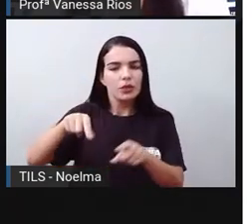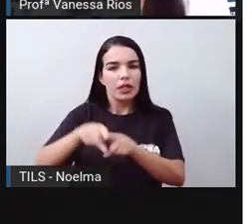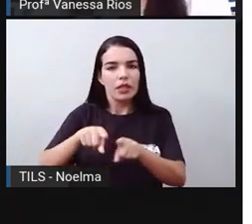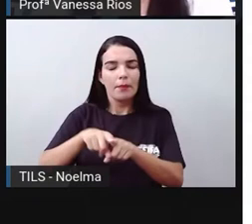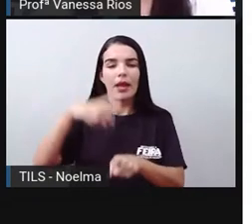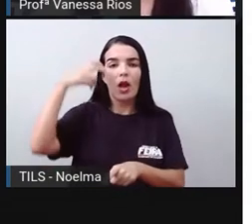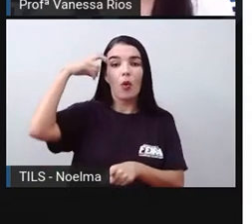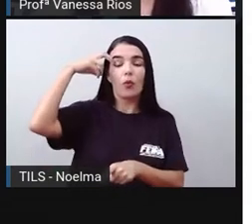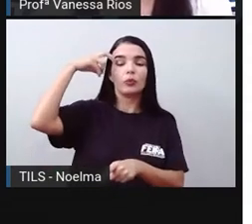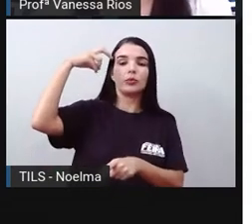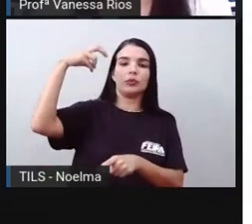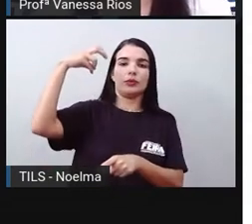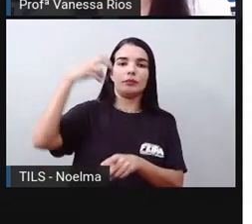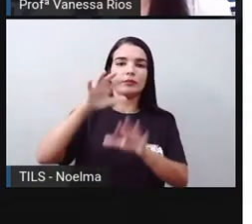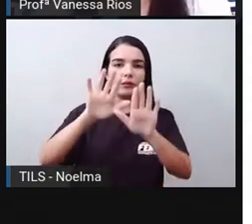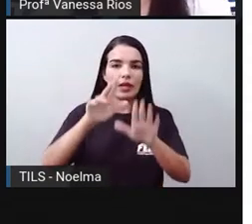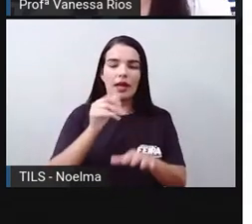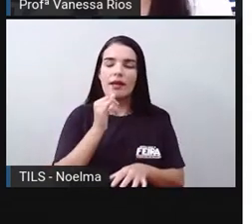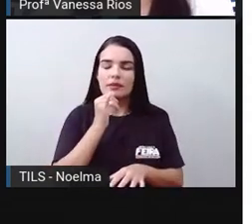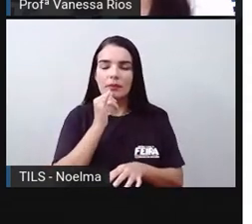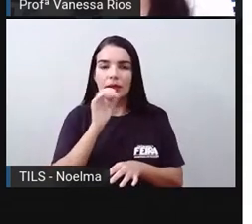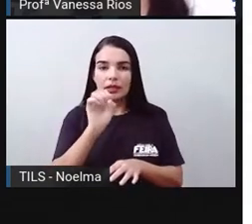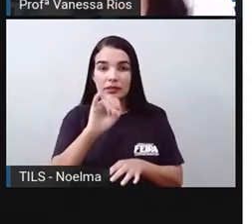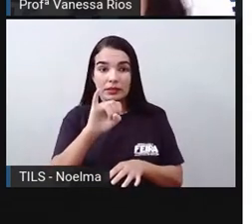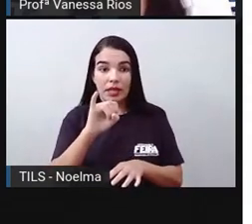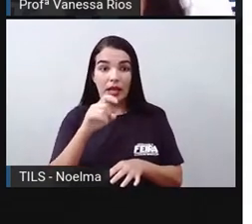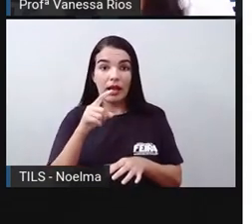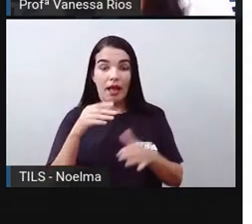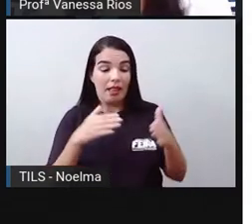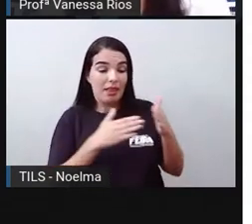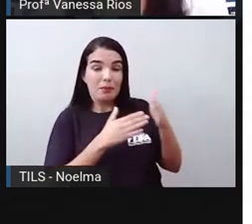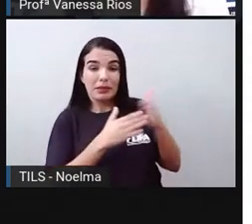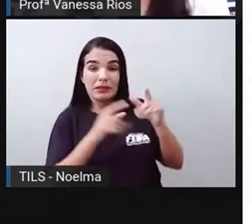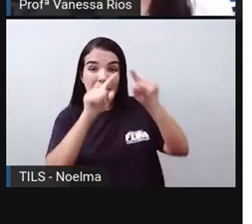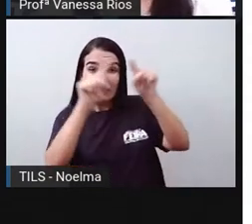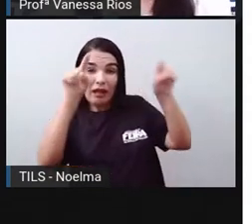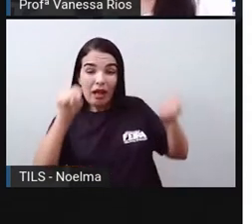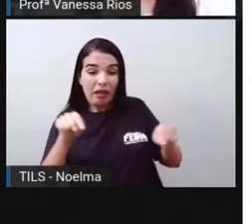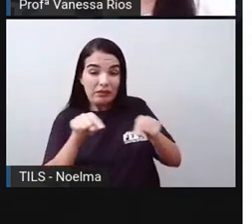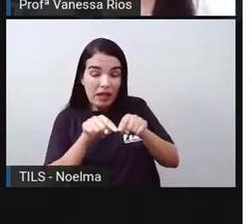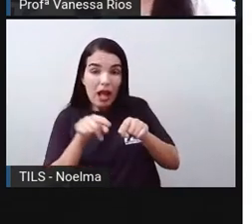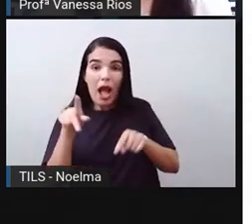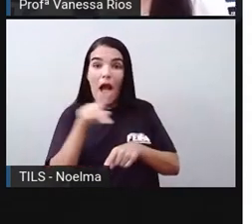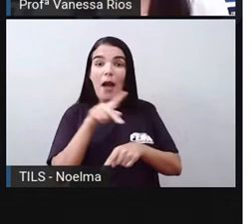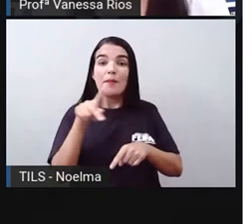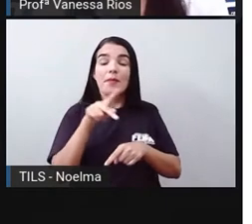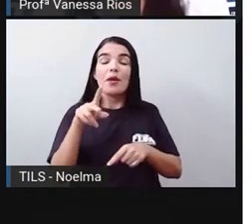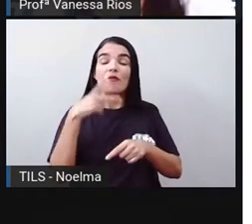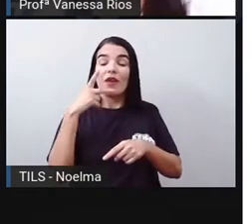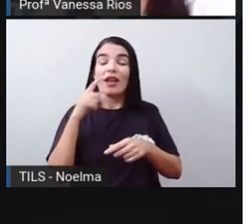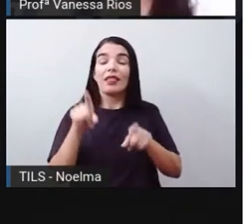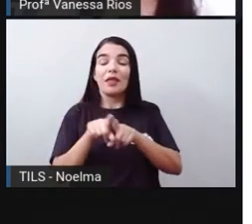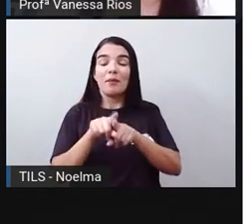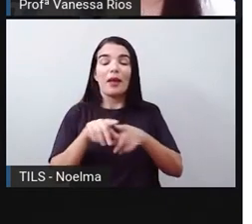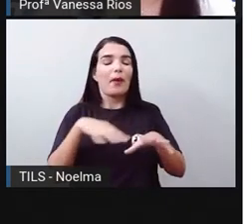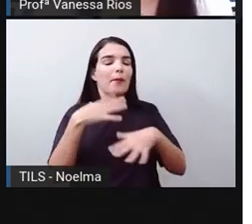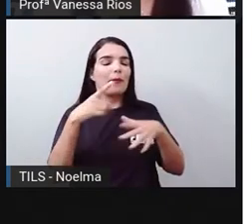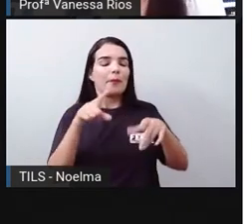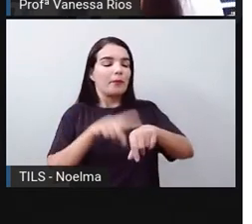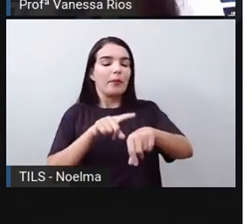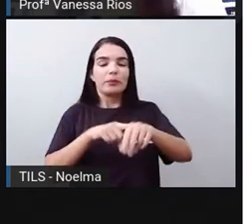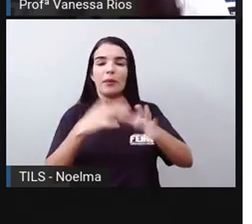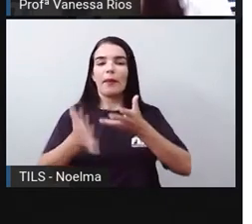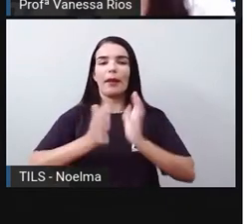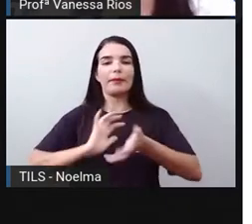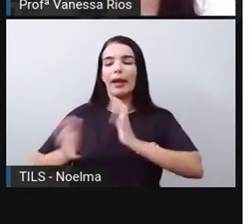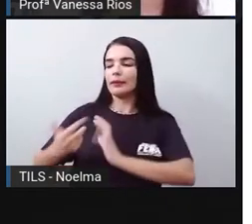a própria limitação da tela aqui não faz com que vocês percebam, mas a Pró está falando e ao mesmo tempo a Pró está movimentando as